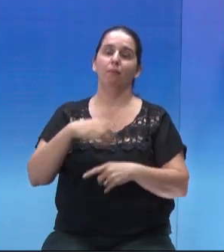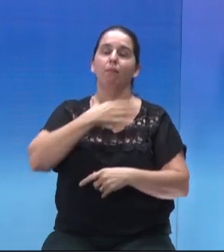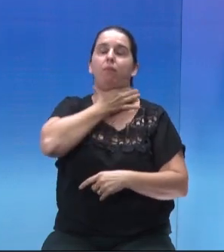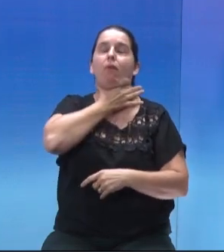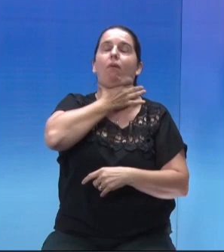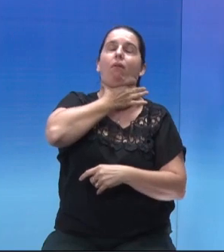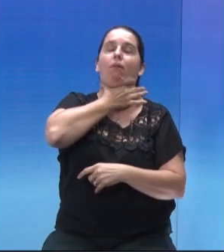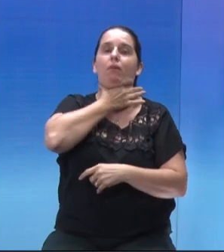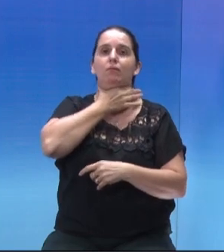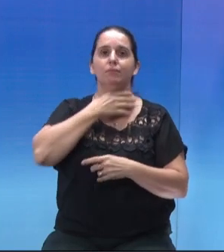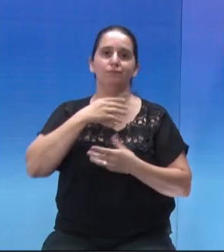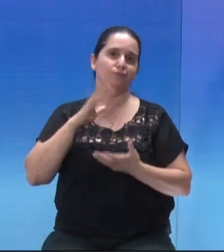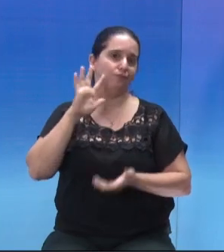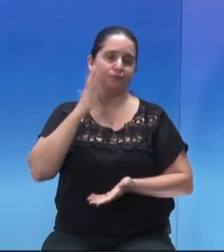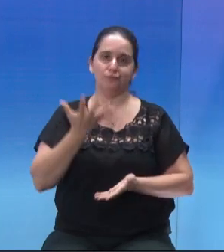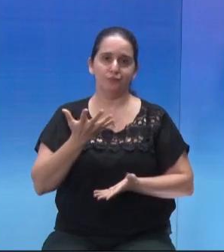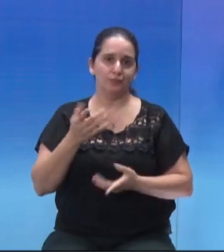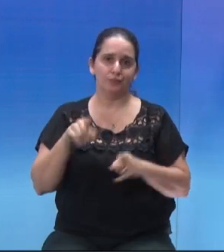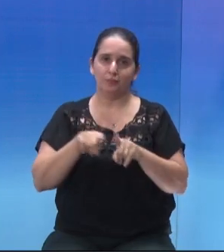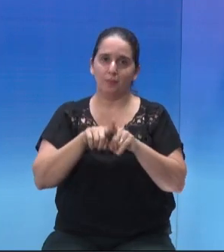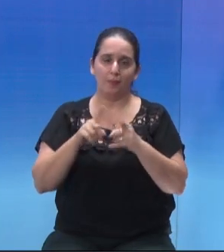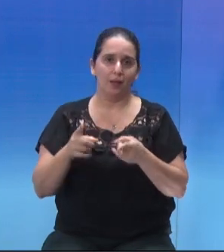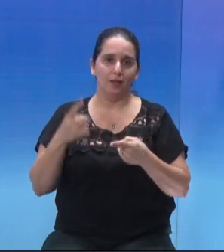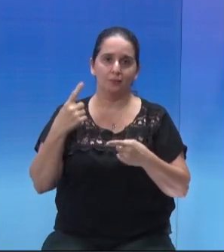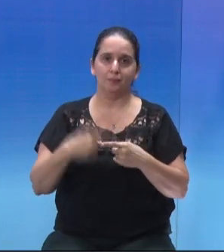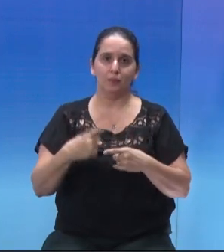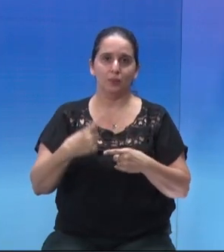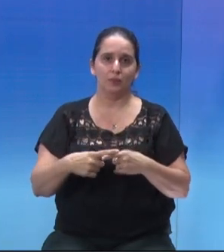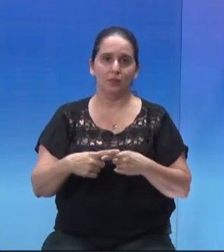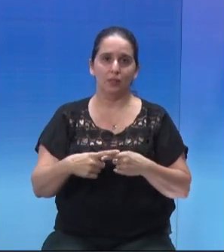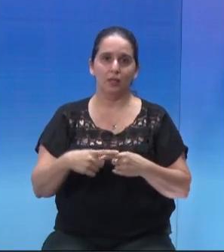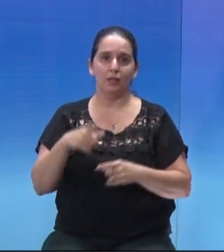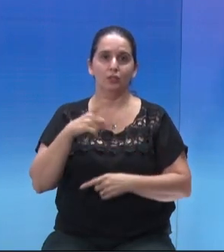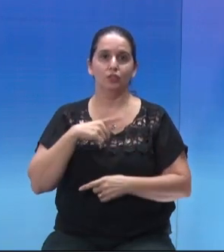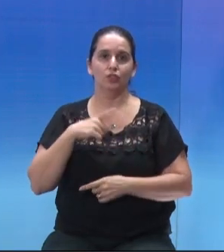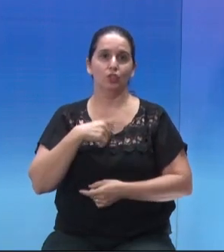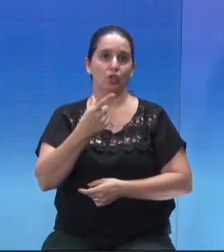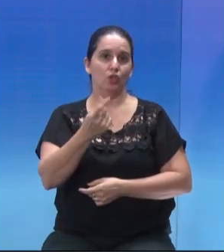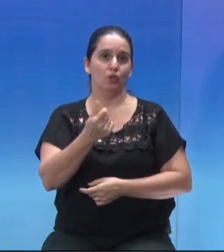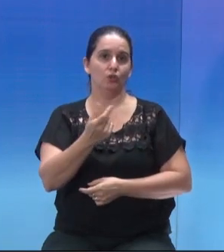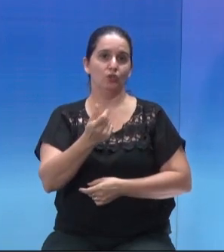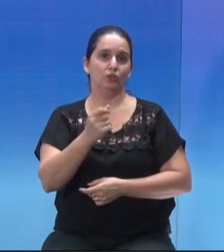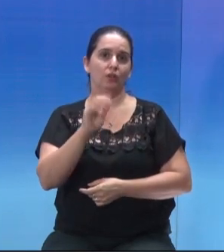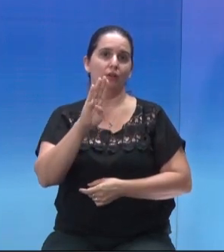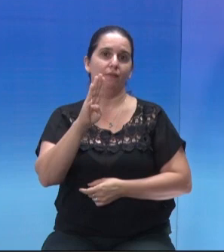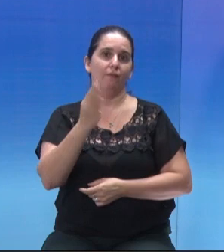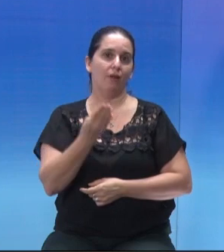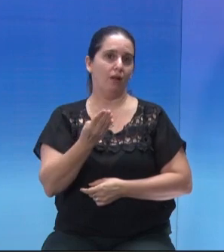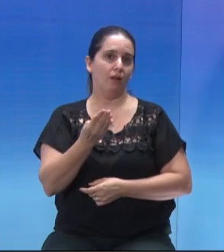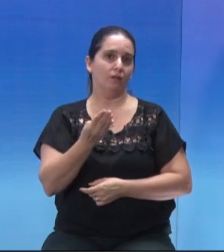não se resolveu, né? Mas o motivo é que ele tinha uma nota que provavelmente seria falsa. Mas será que esse